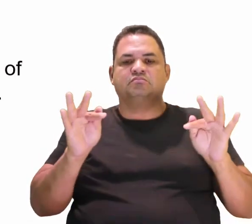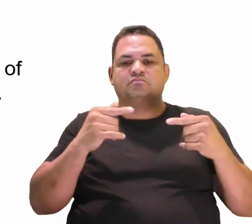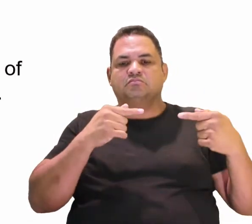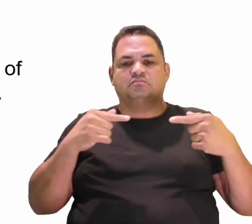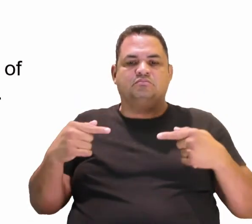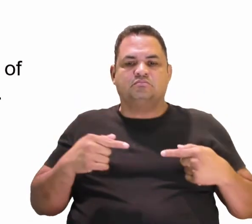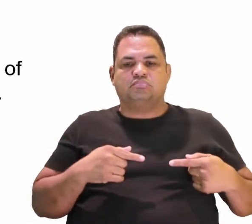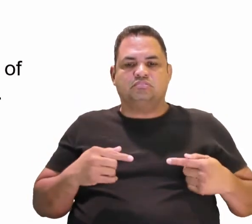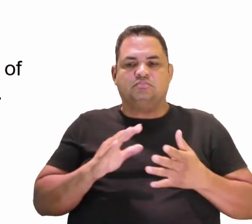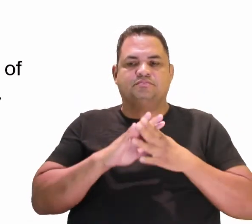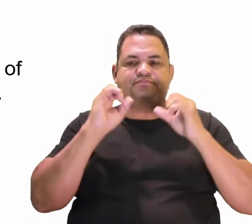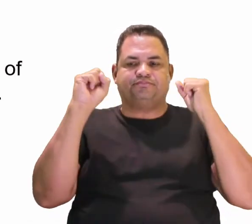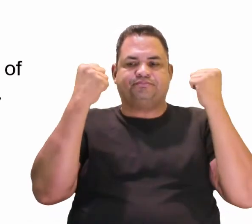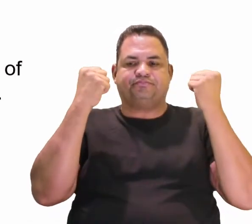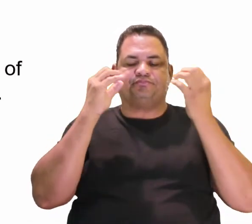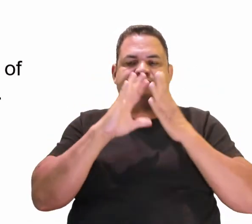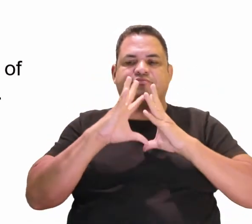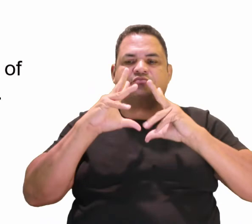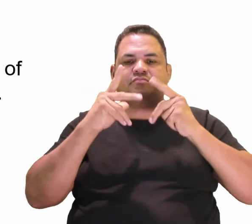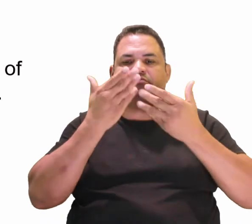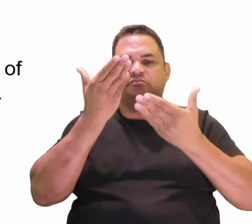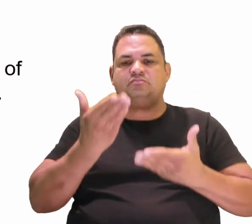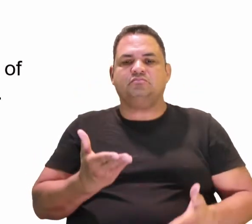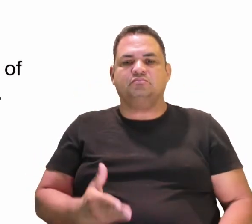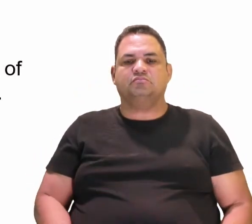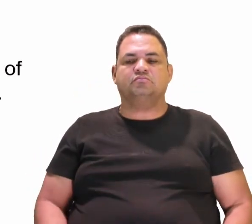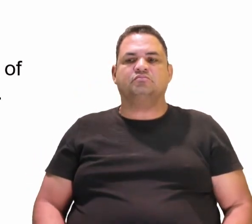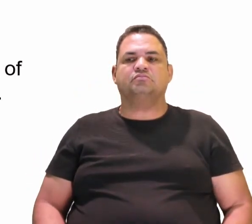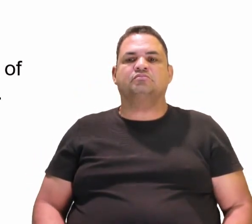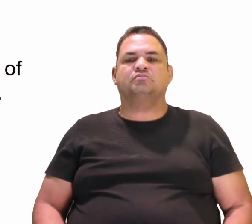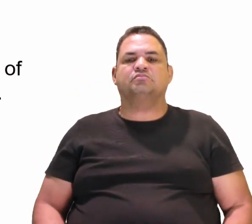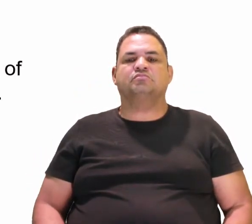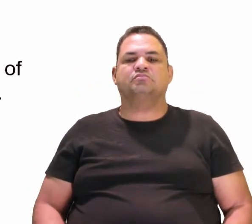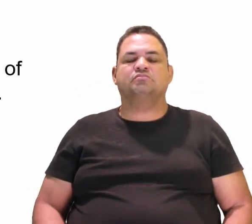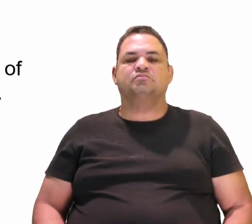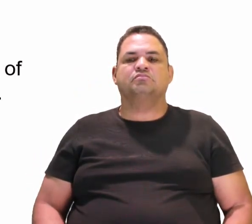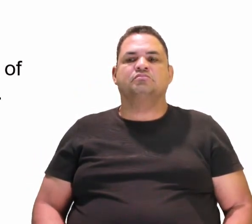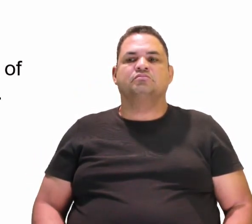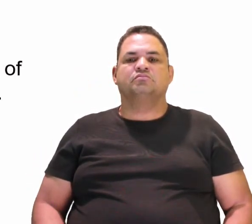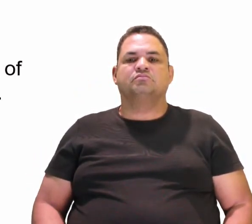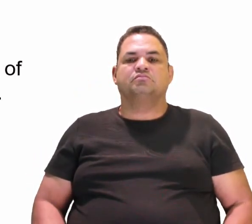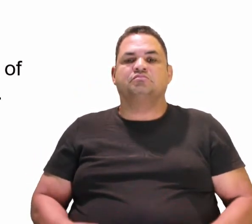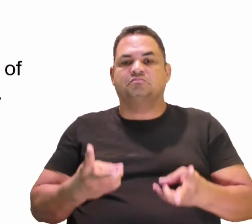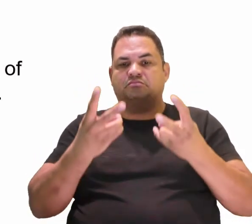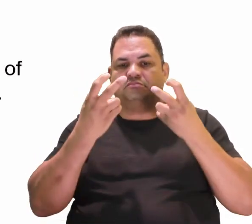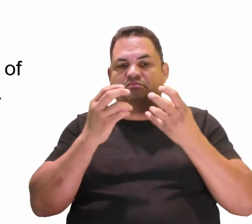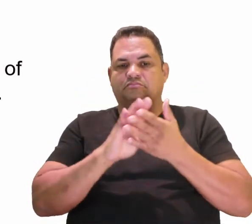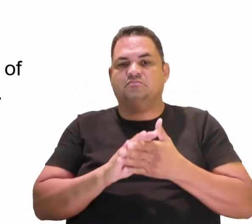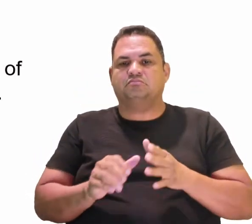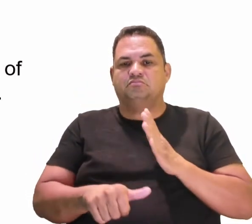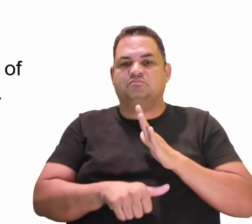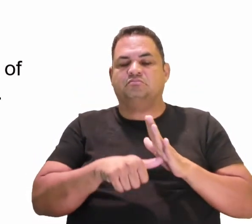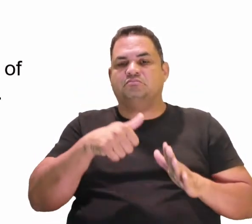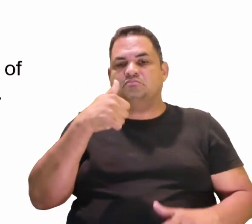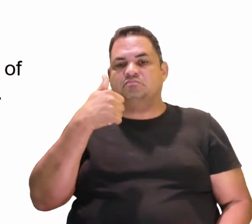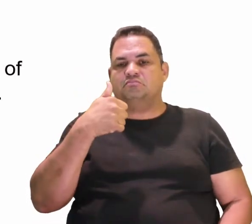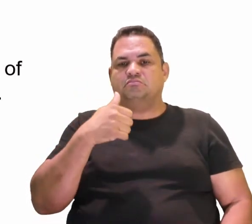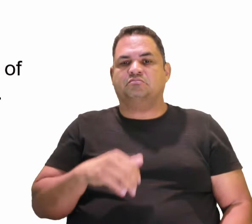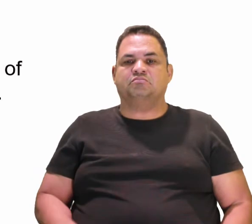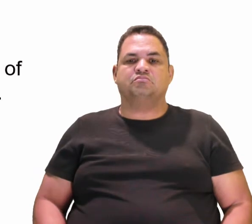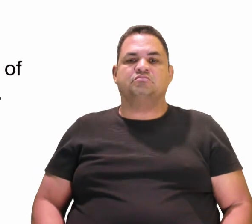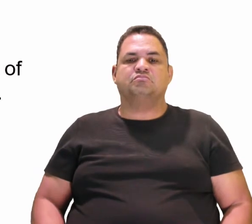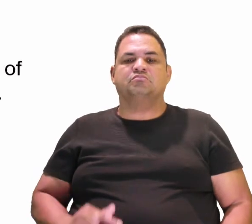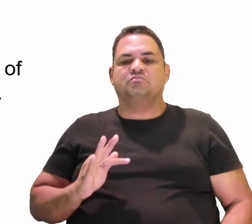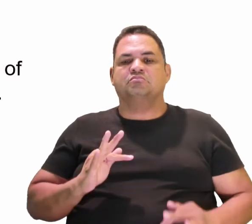associadas com as atividades físicas. Todas essas aqui, todas estão em modo imperativo. Perceba que a primeira, ó, eu usei o don't e